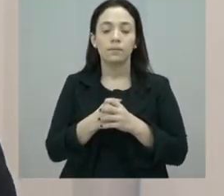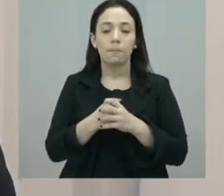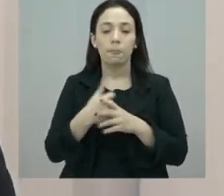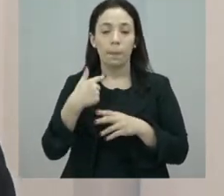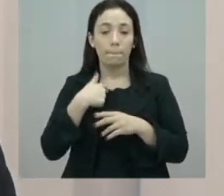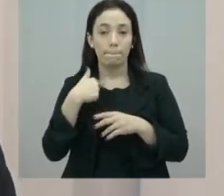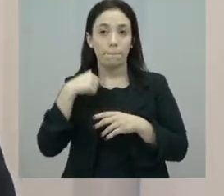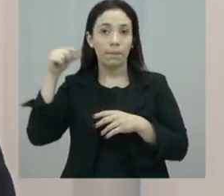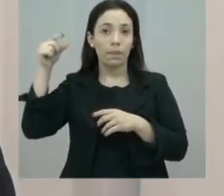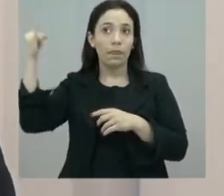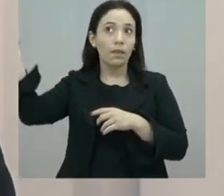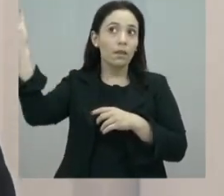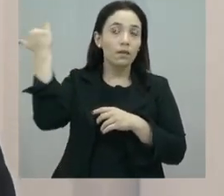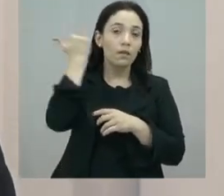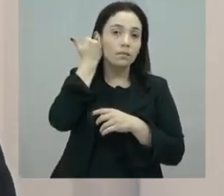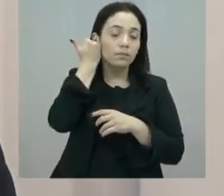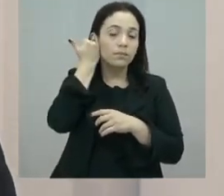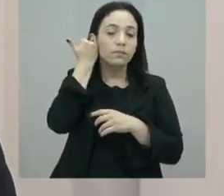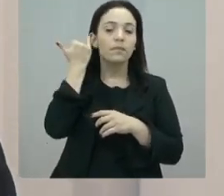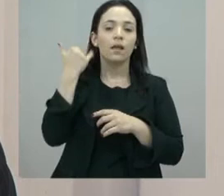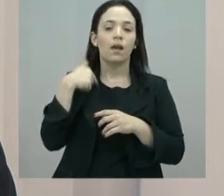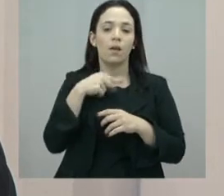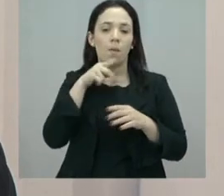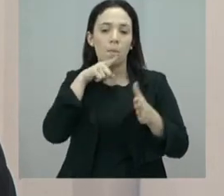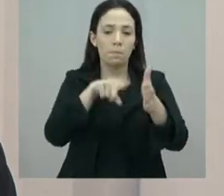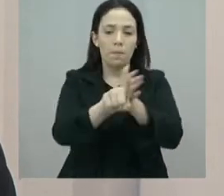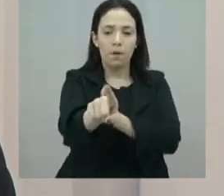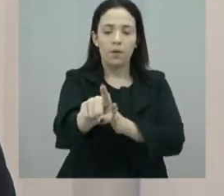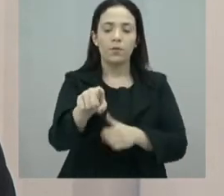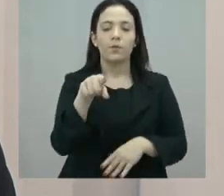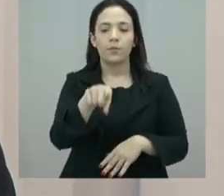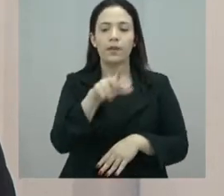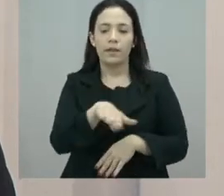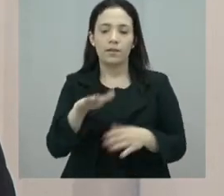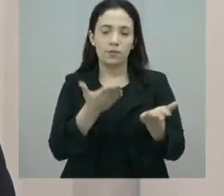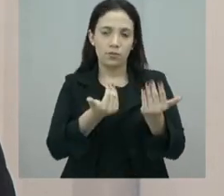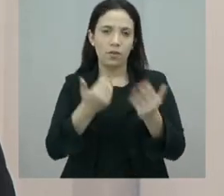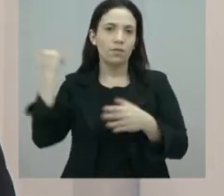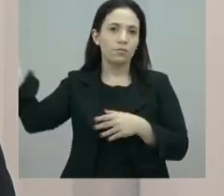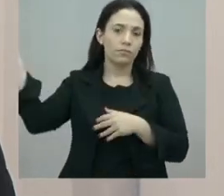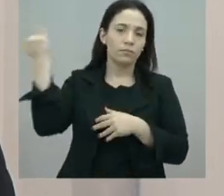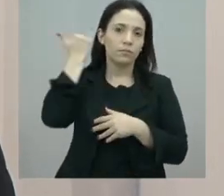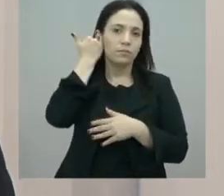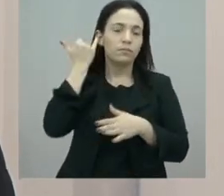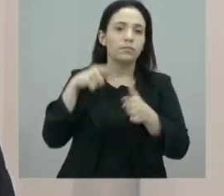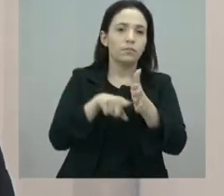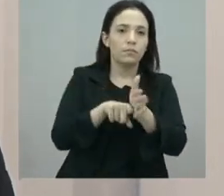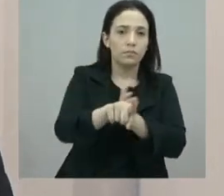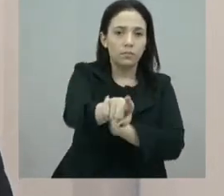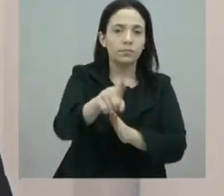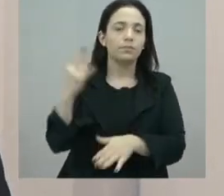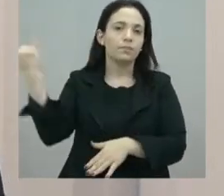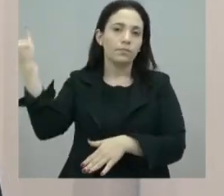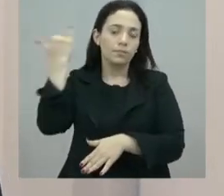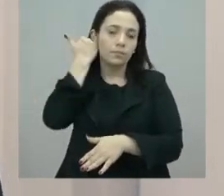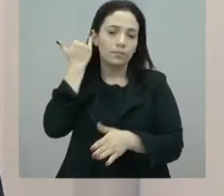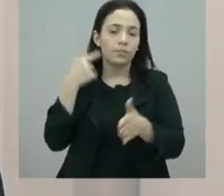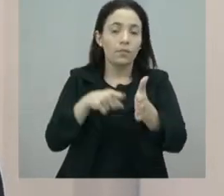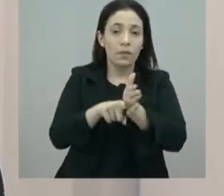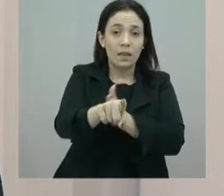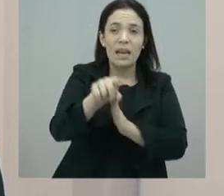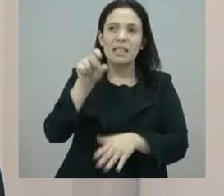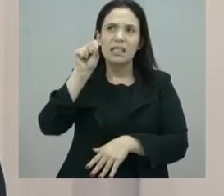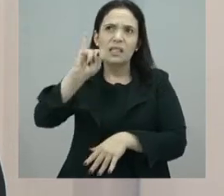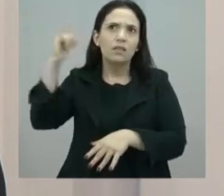transmite a pergunta para a criança de uma forma, como eu disse, para revitimizá-la o mínimo possível, podendo, inclusive, como eu já